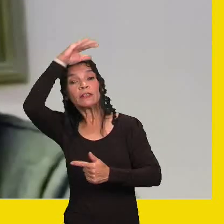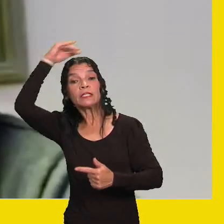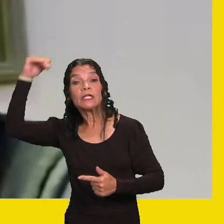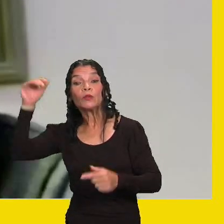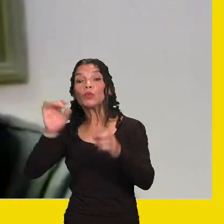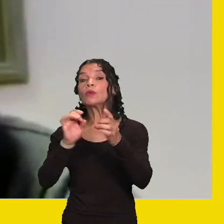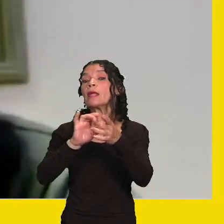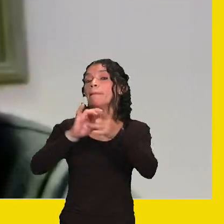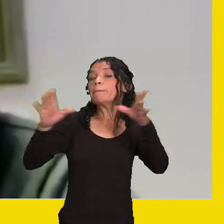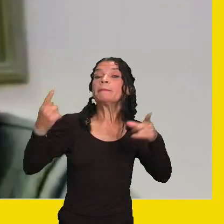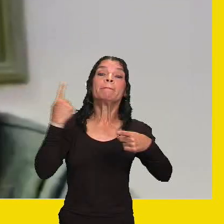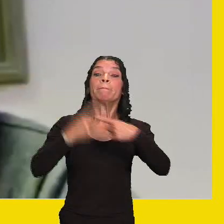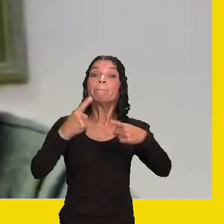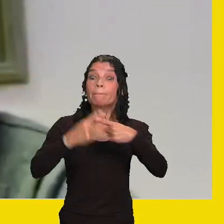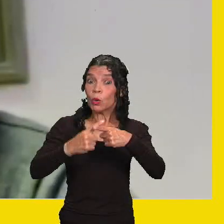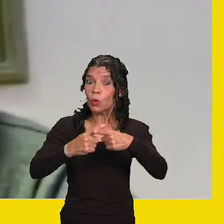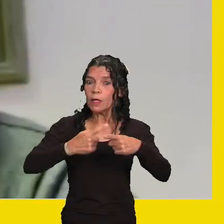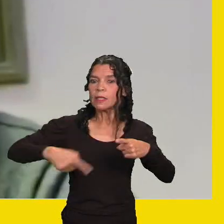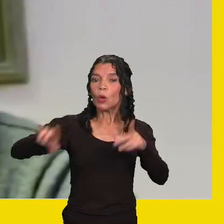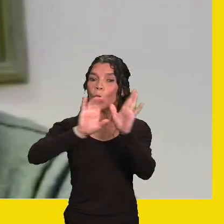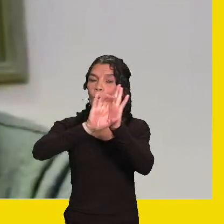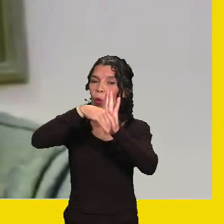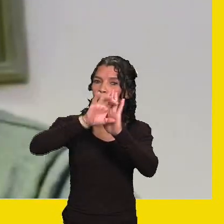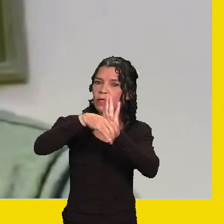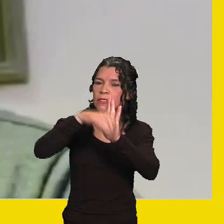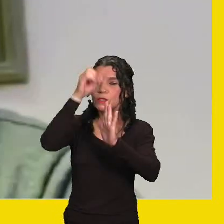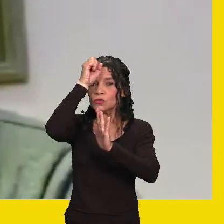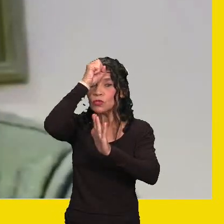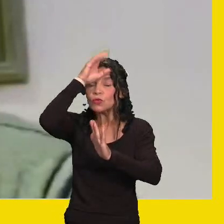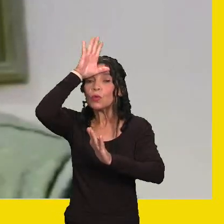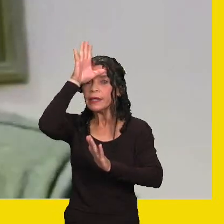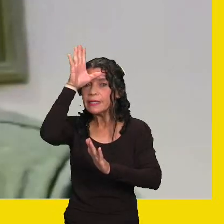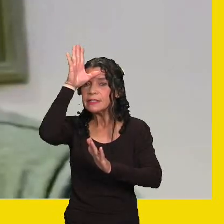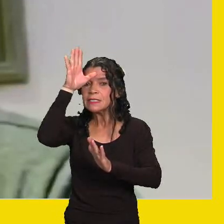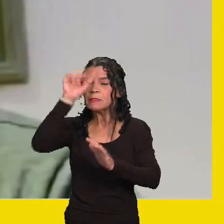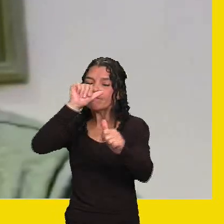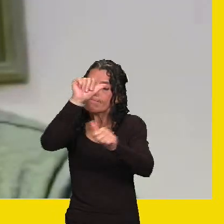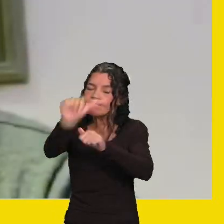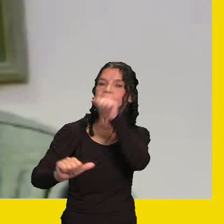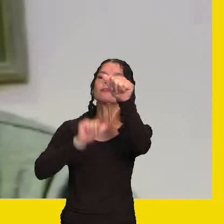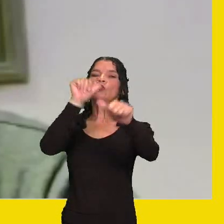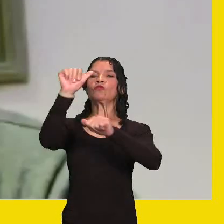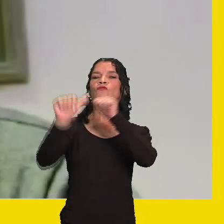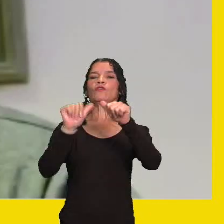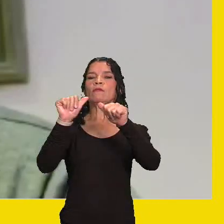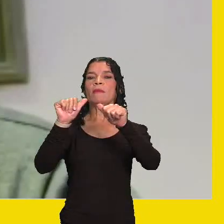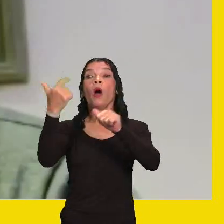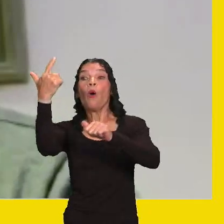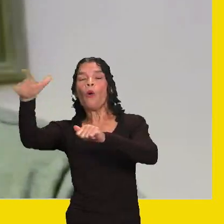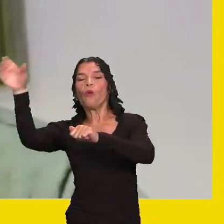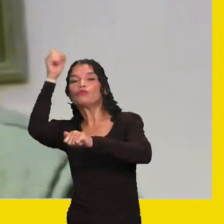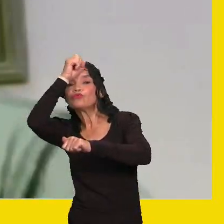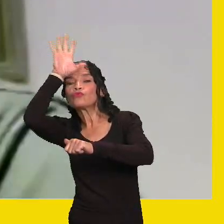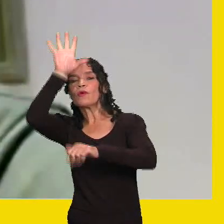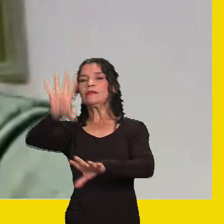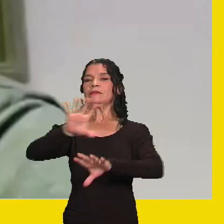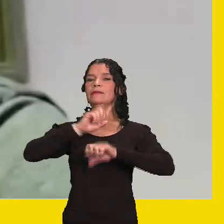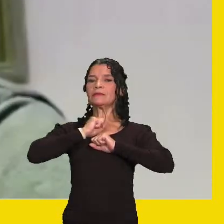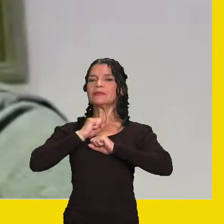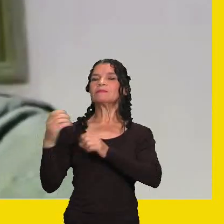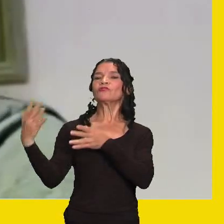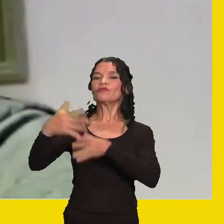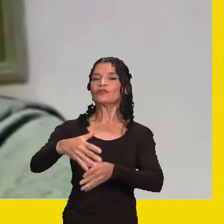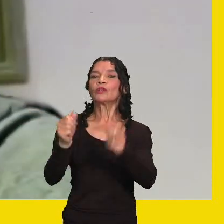a gente possa, dentro desse conceito de conhecimento, transformar outros conhecimentos,